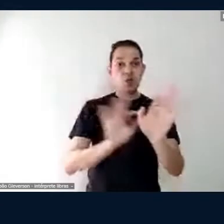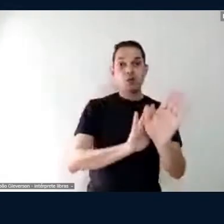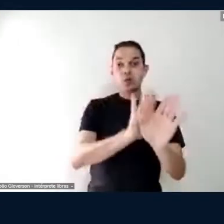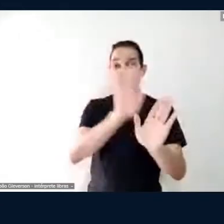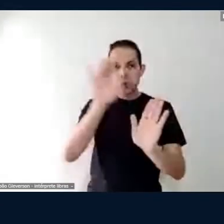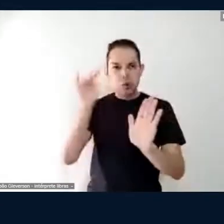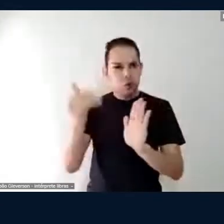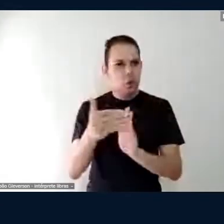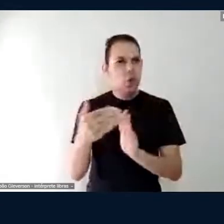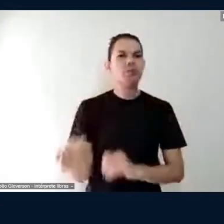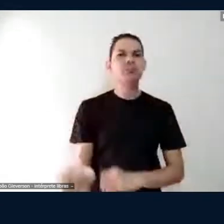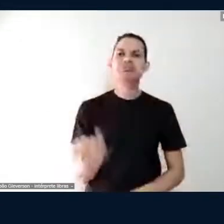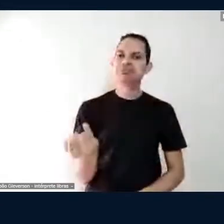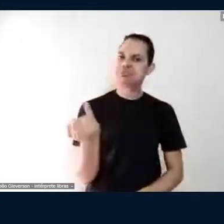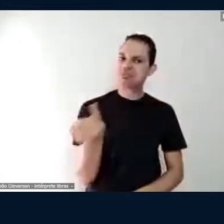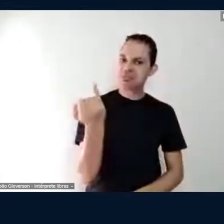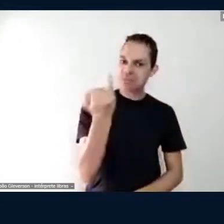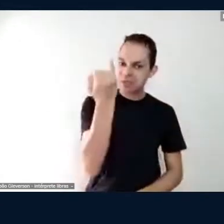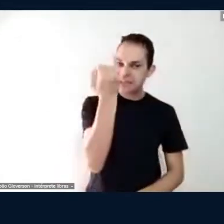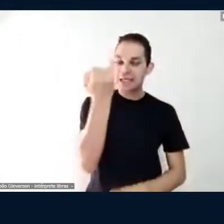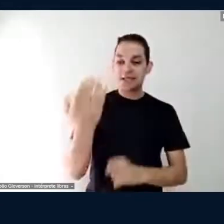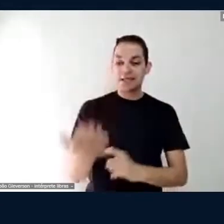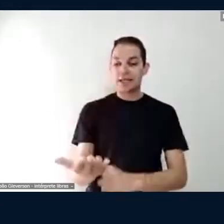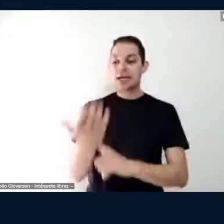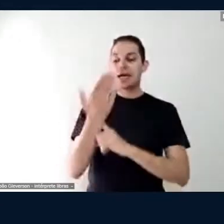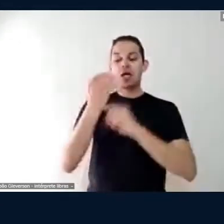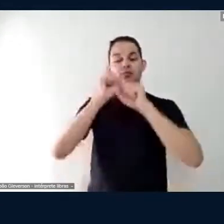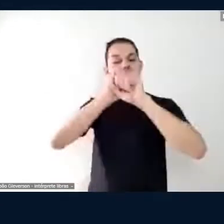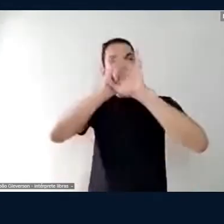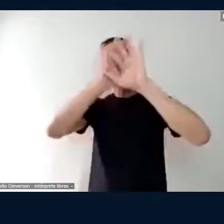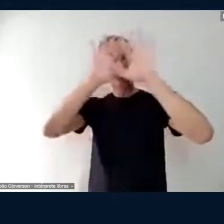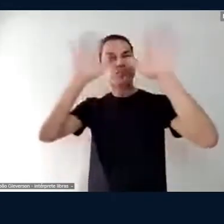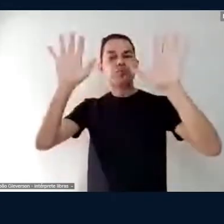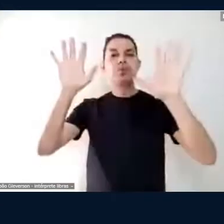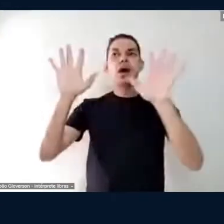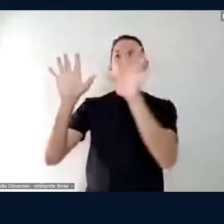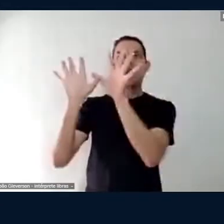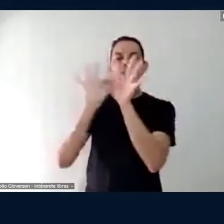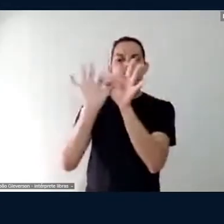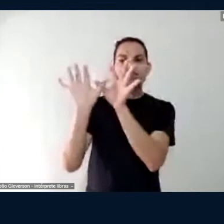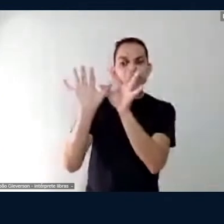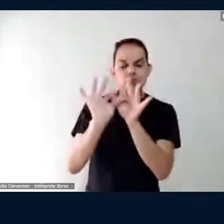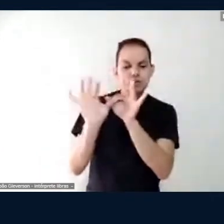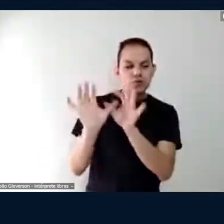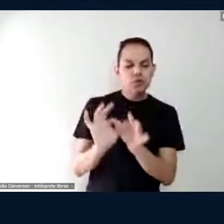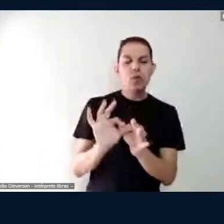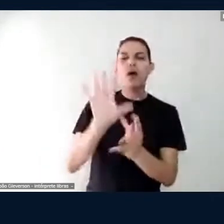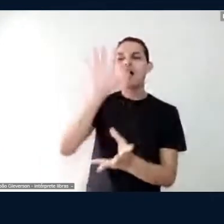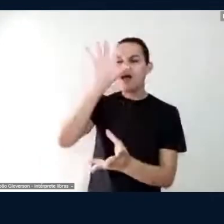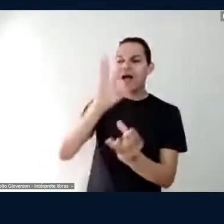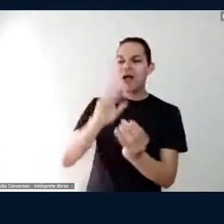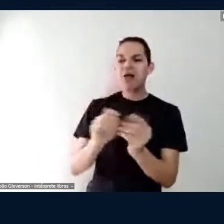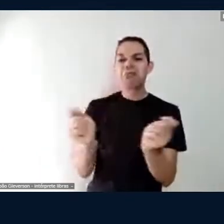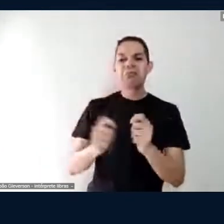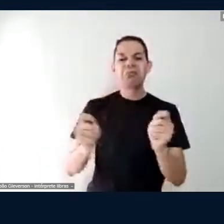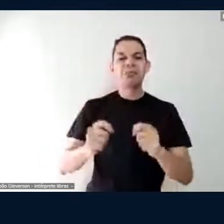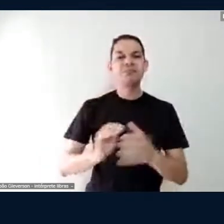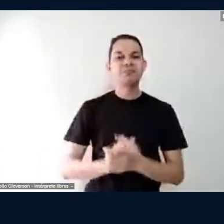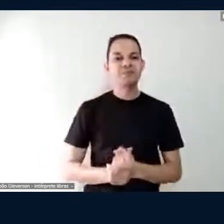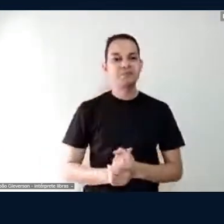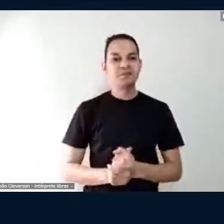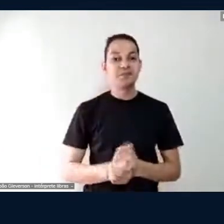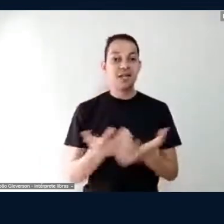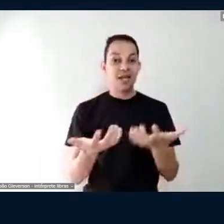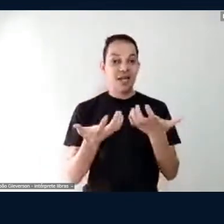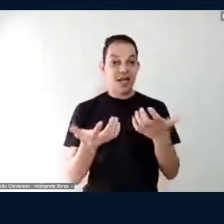importantes e auxiliaram muito na linha de raciocínio que você desenvolveu. E aqui eu quero fazer